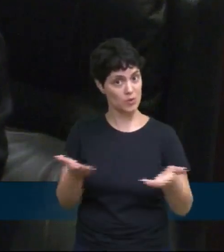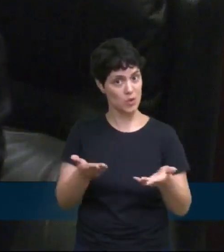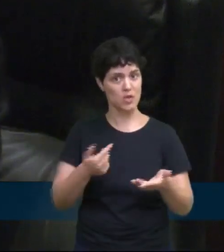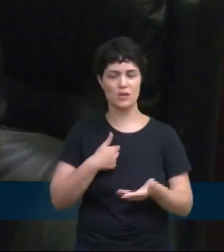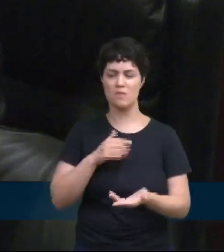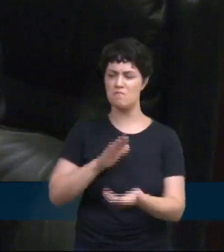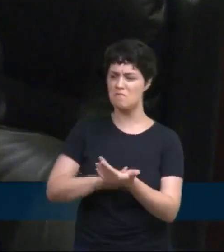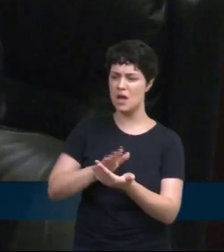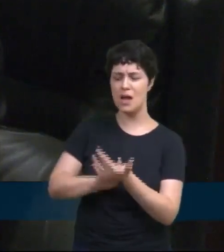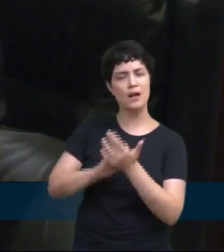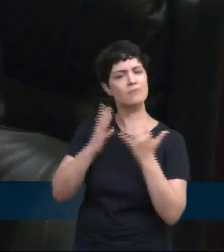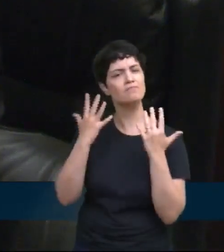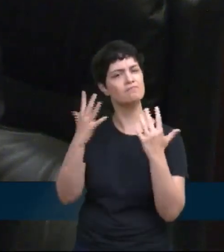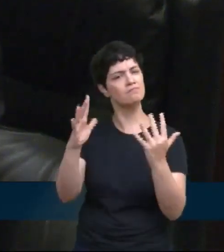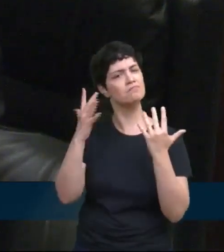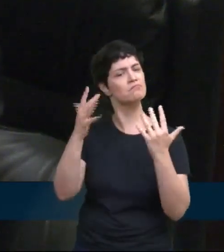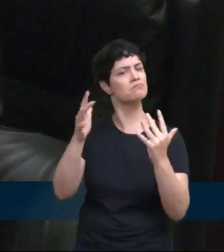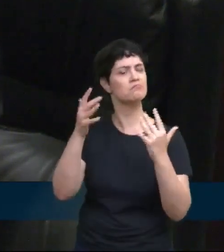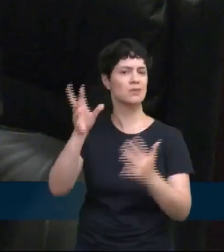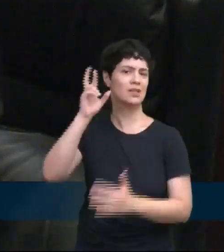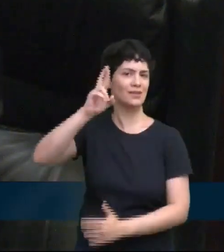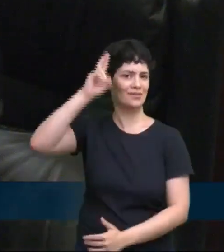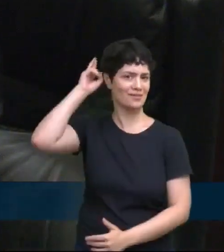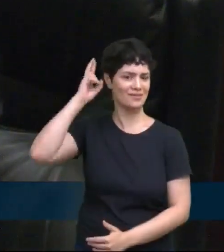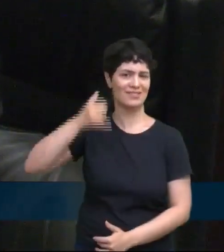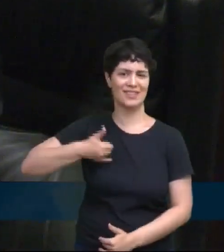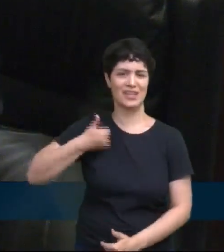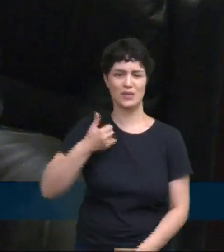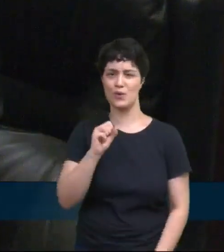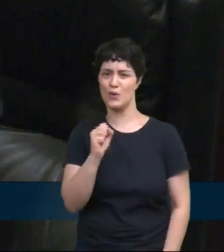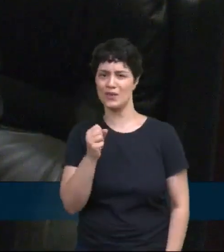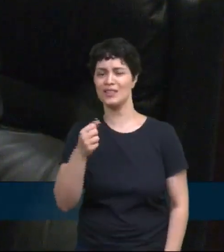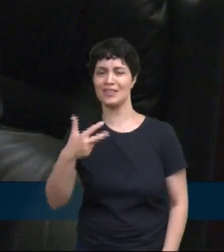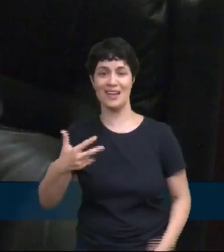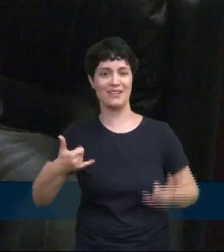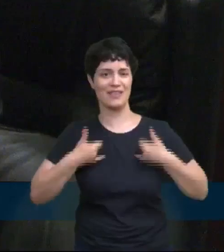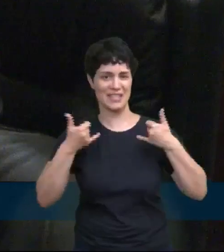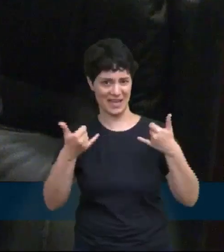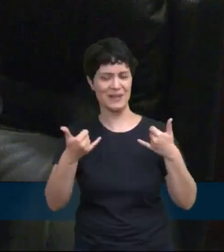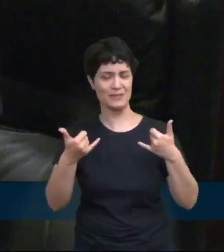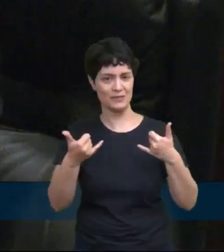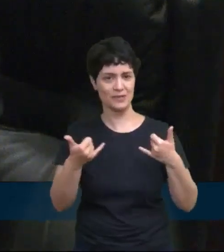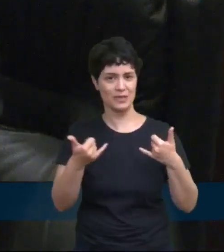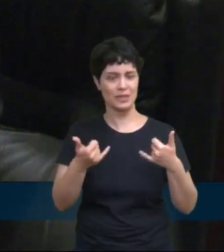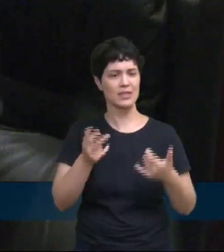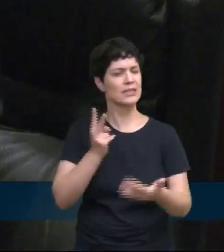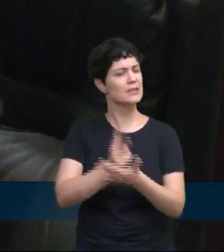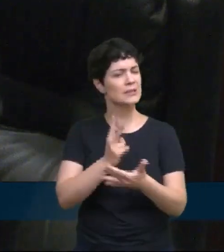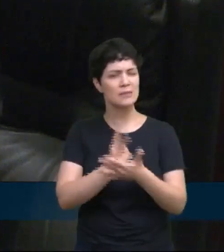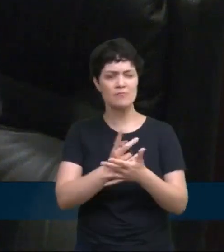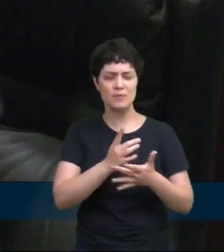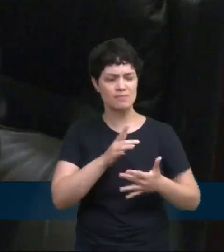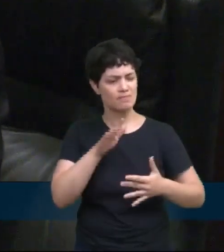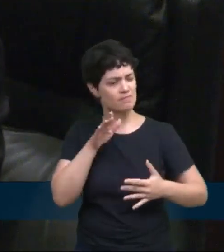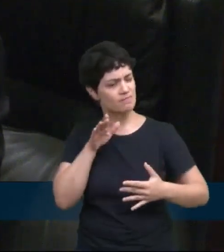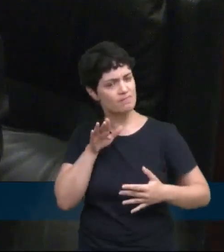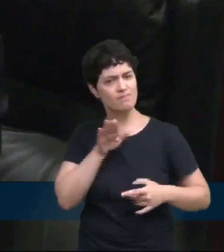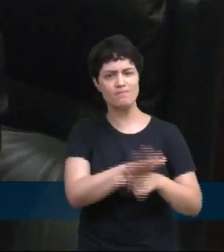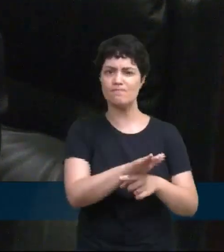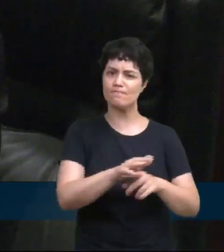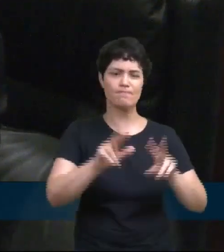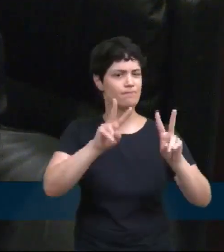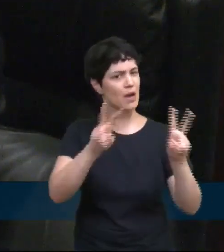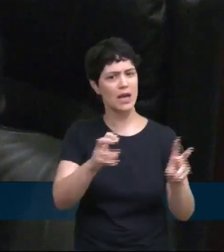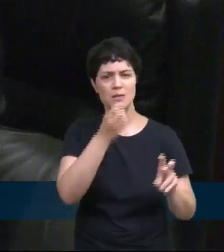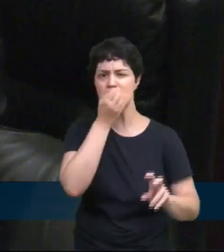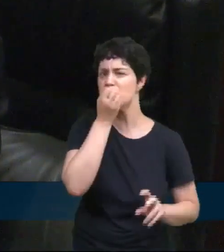parabenizar o Requião pelos 83 anos dedicados à boa causa, dedicados à